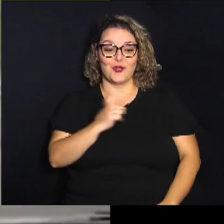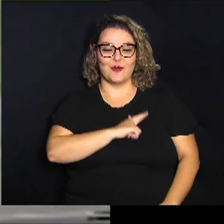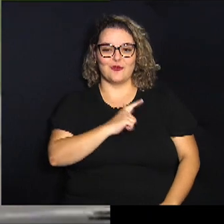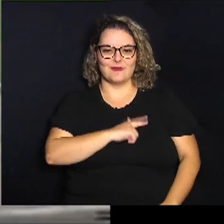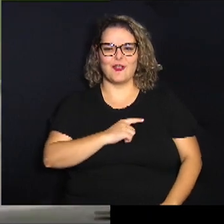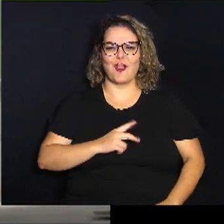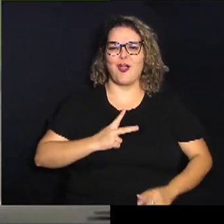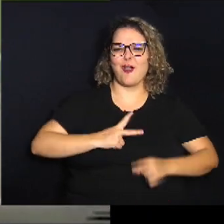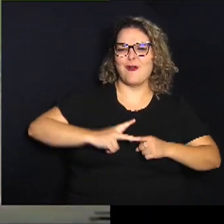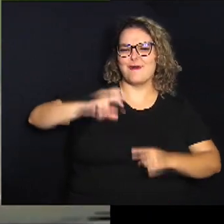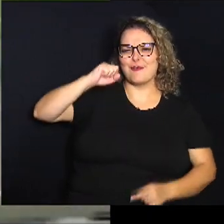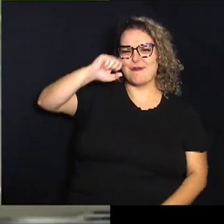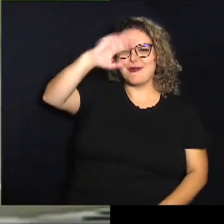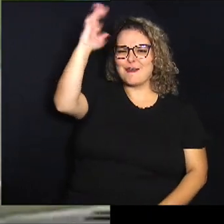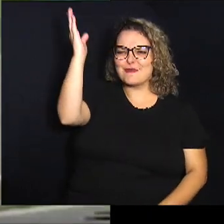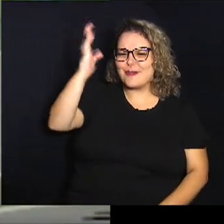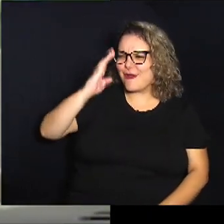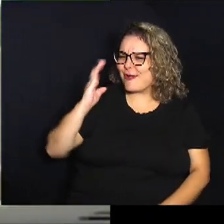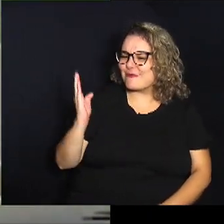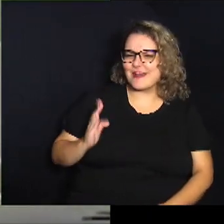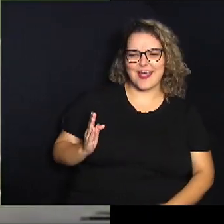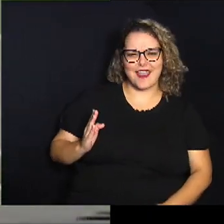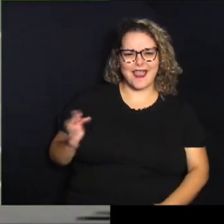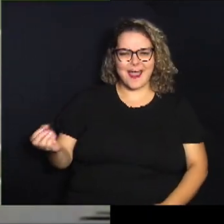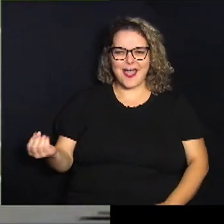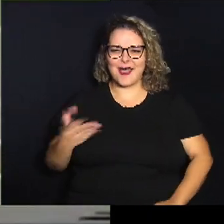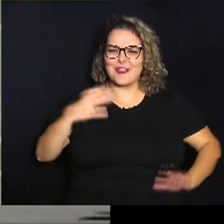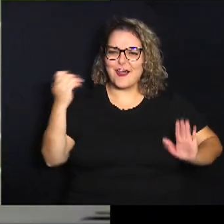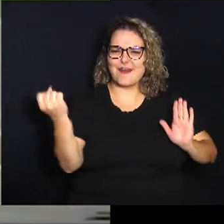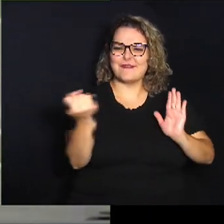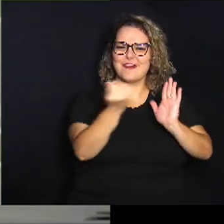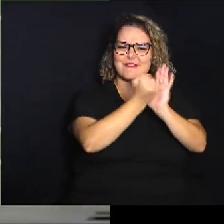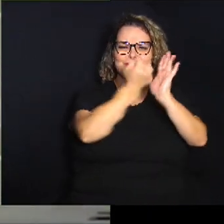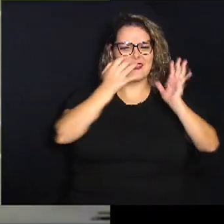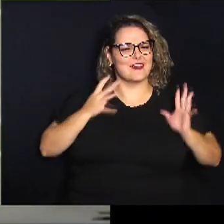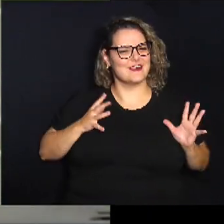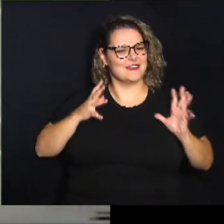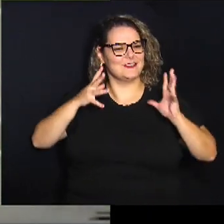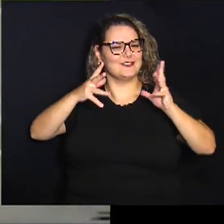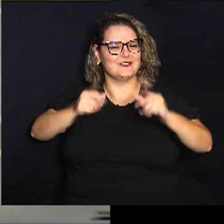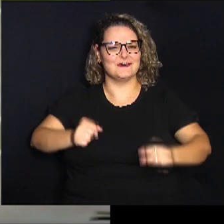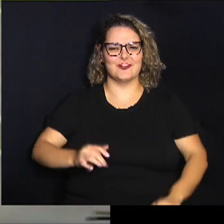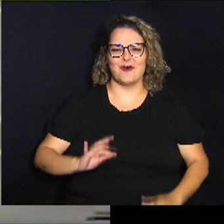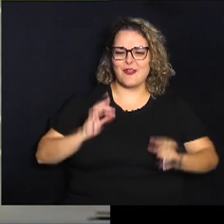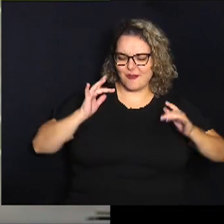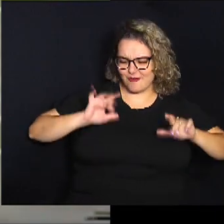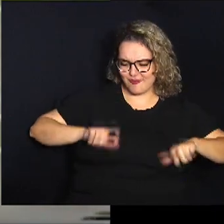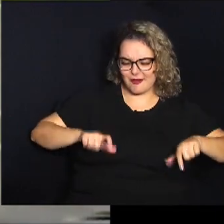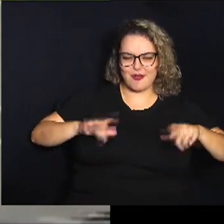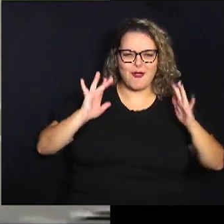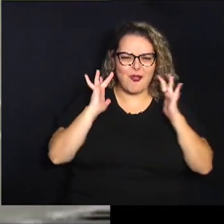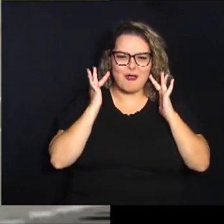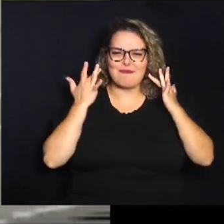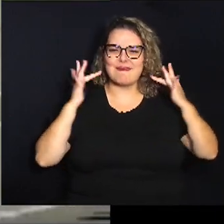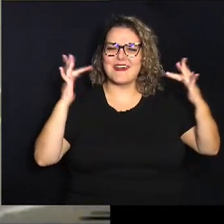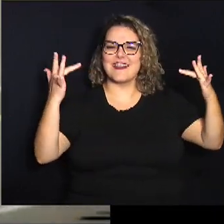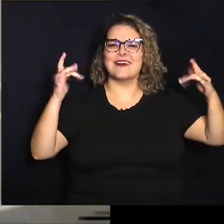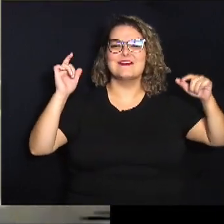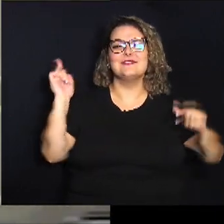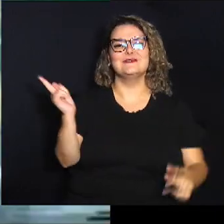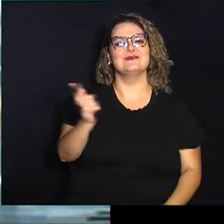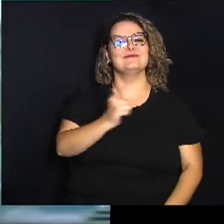novo campeão do Brasil a nova alérgica nova mentalidade no brinco de ouro a torcida mais gentil Guarani